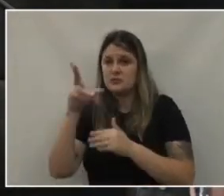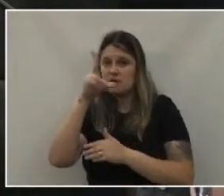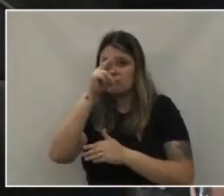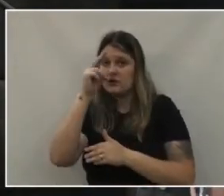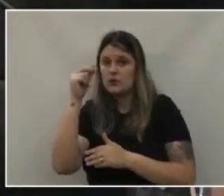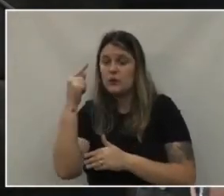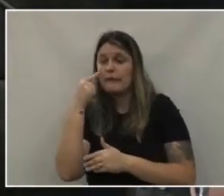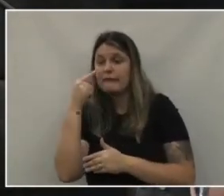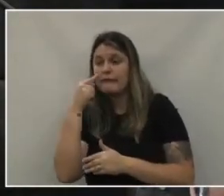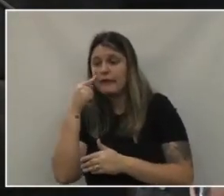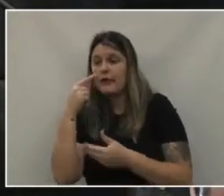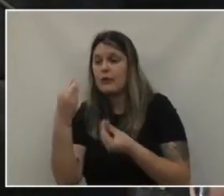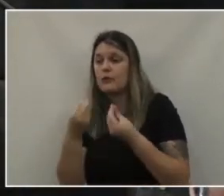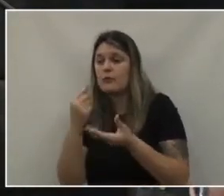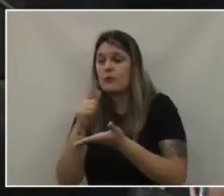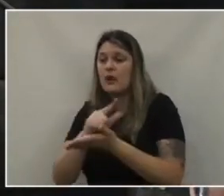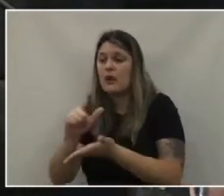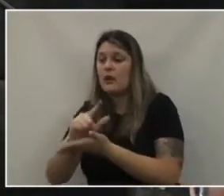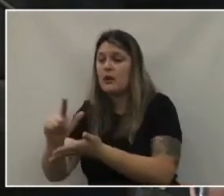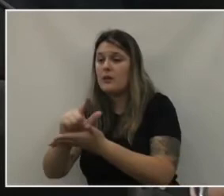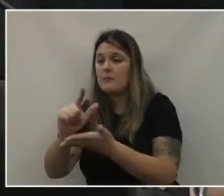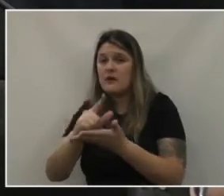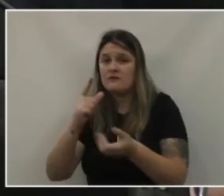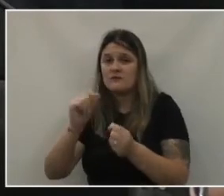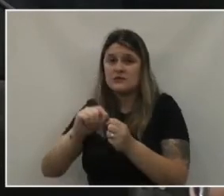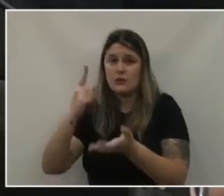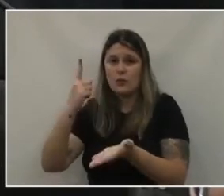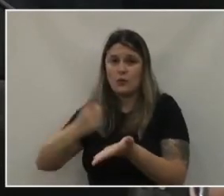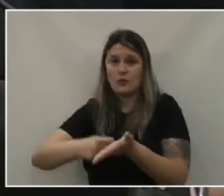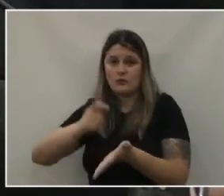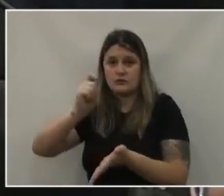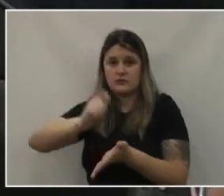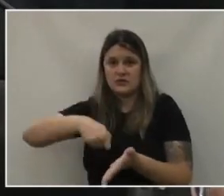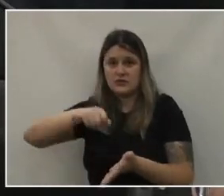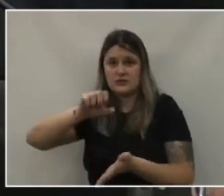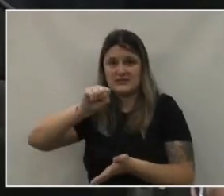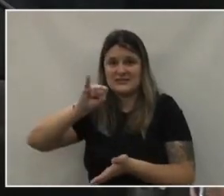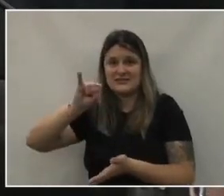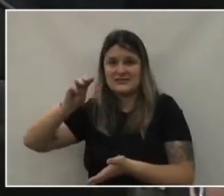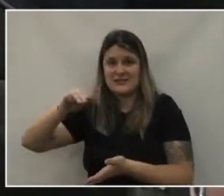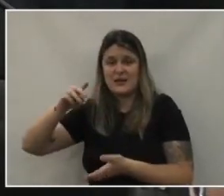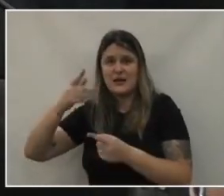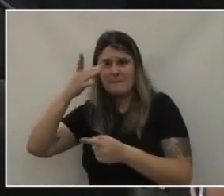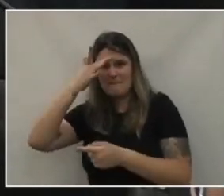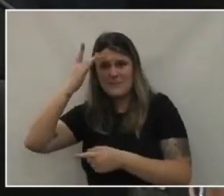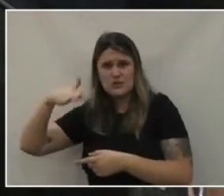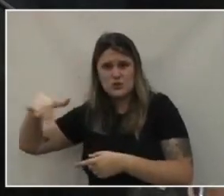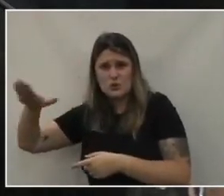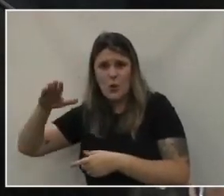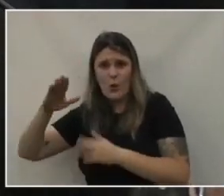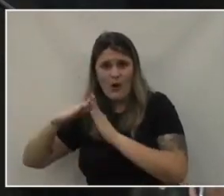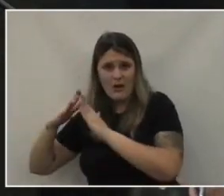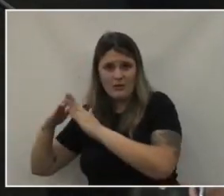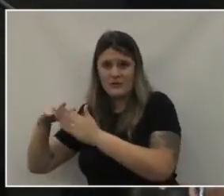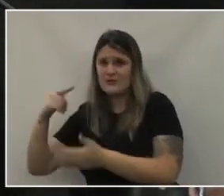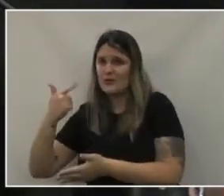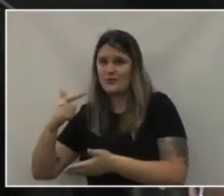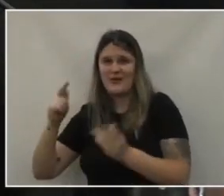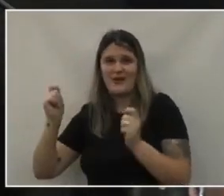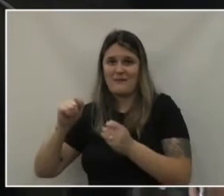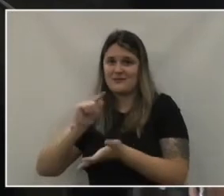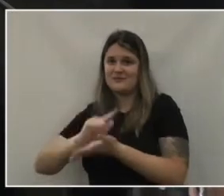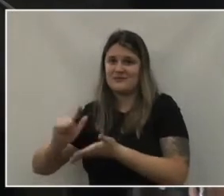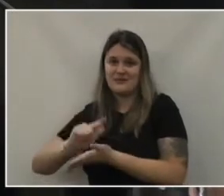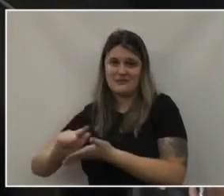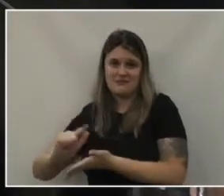entrar em contato com a SIM, fazer um contrato, porque o morador lá não tem condição de limpar a fossa, de fazer a parte da